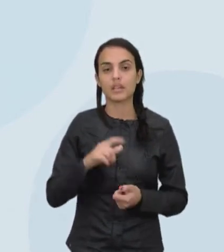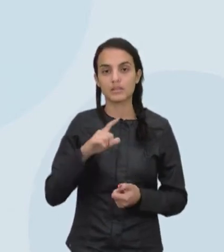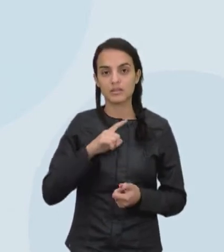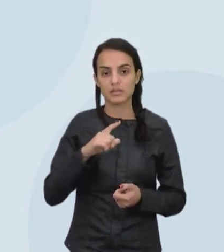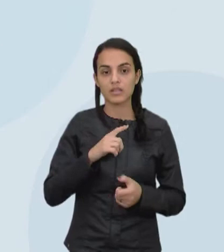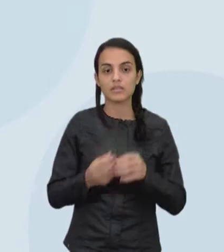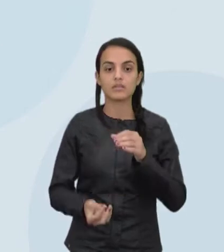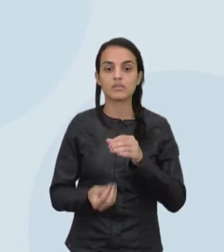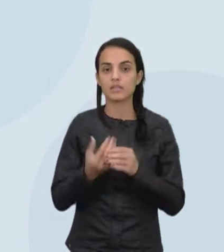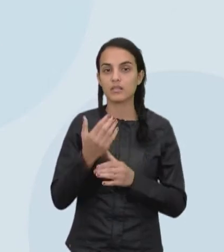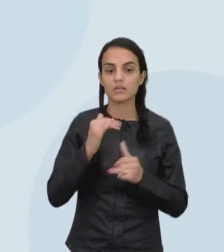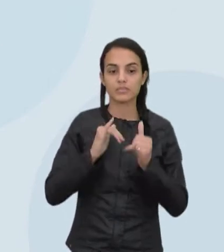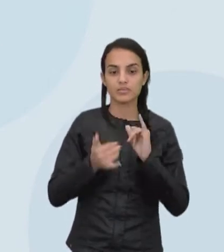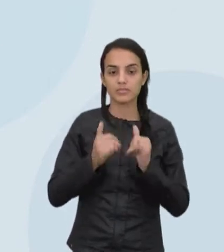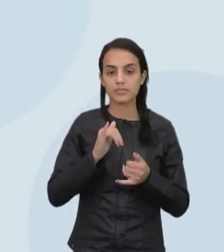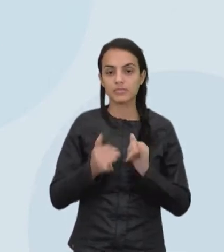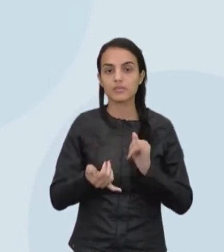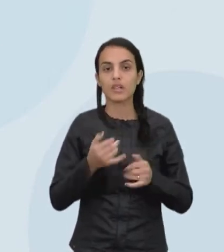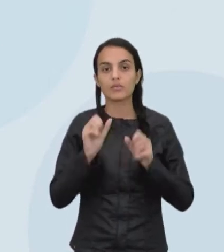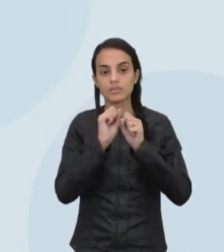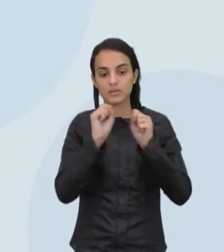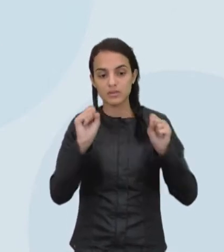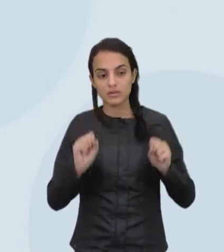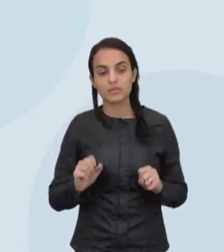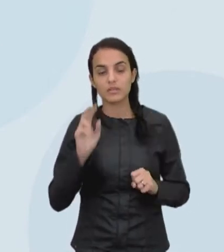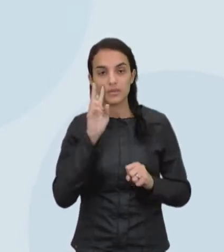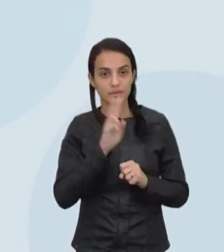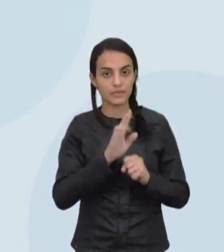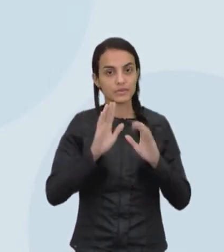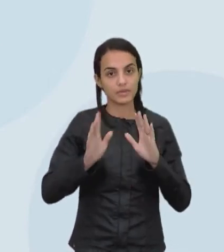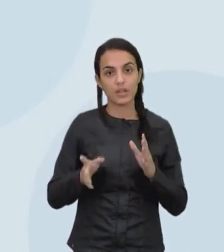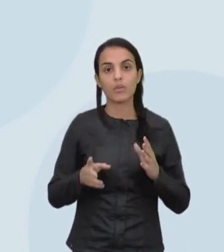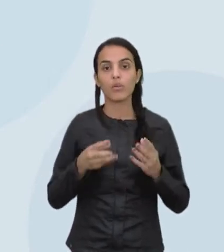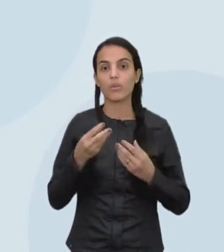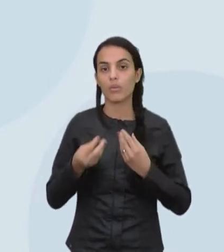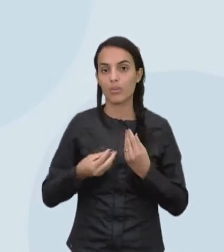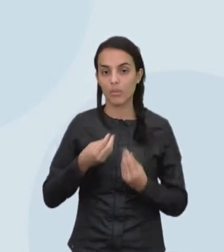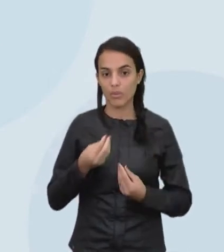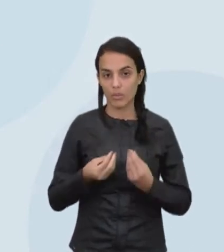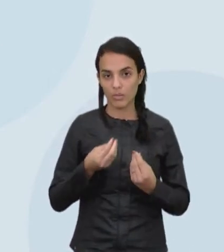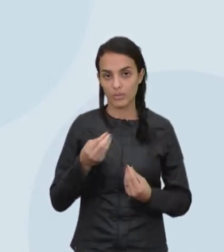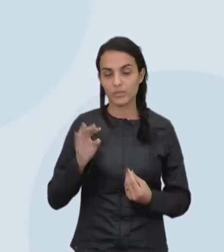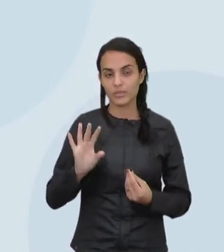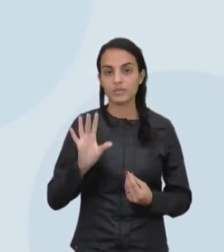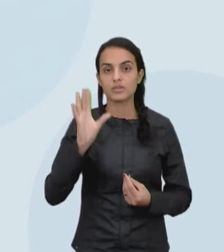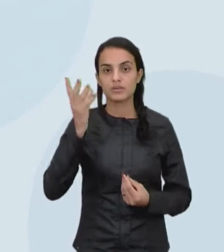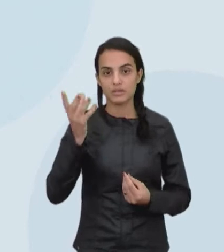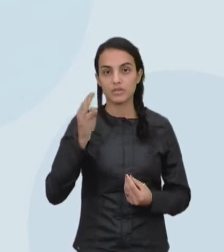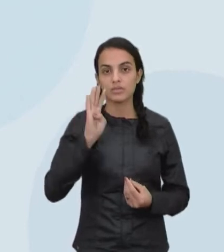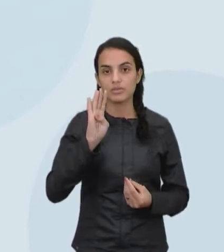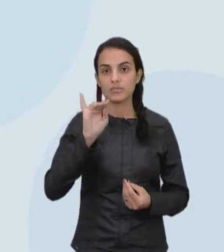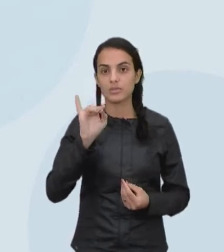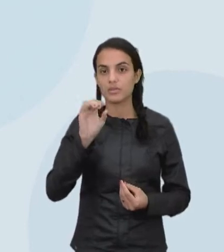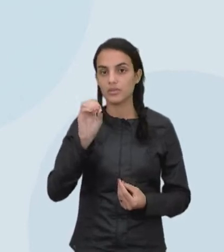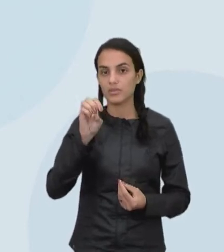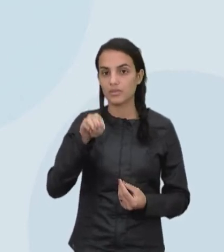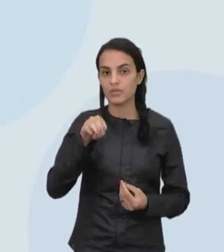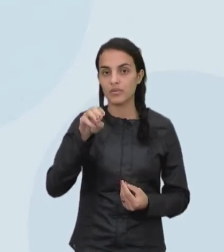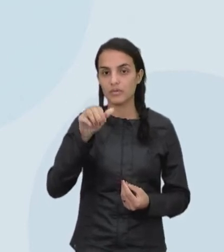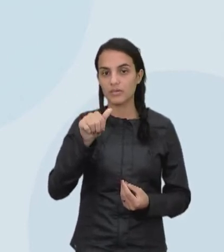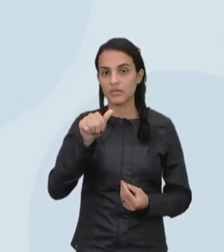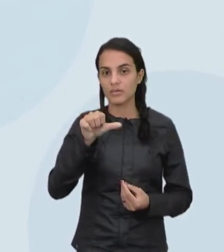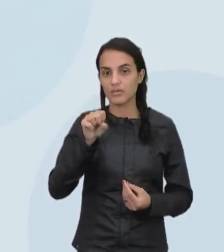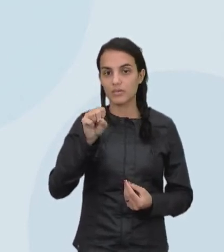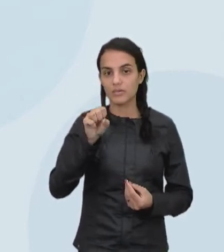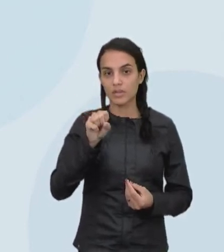eletricidade, passa por todo aquele sistema que a gente já viu. Então, como funciona essa térmica de biomassa. Ó, queima-se